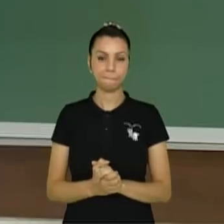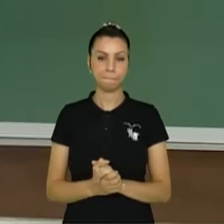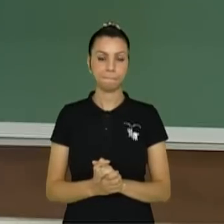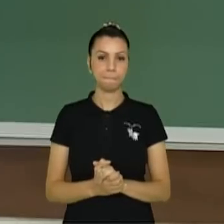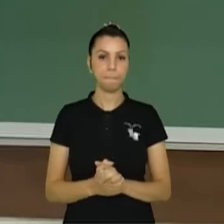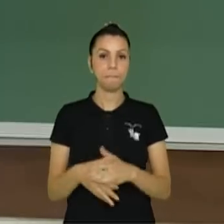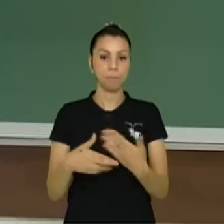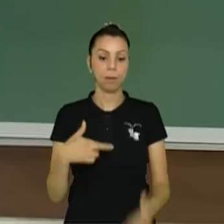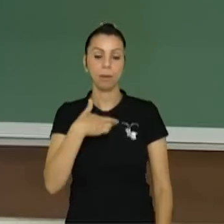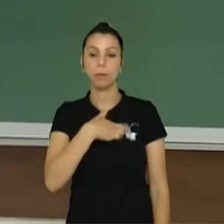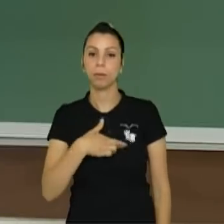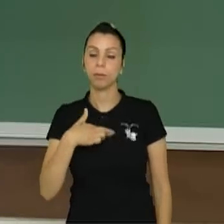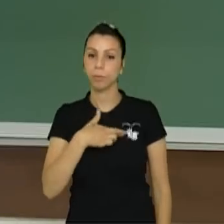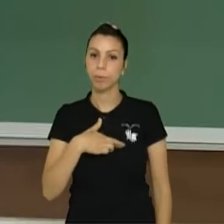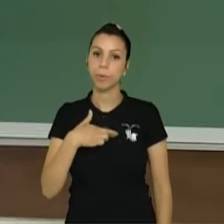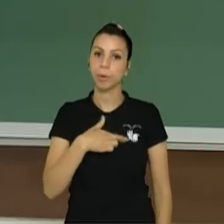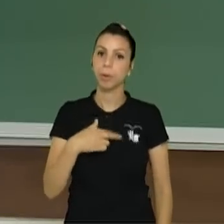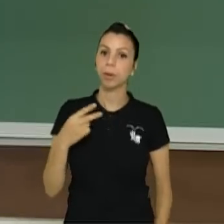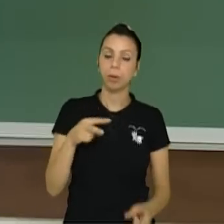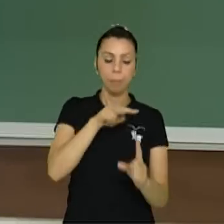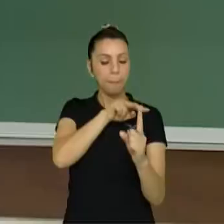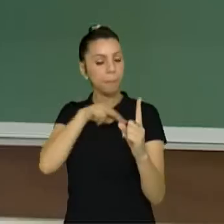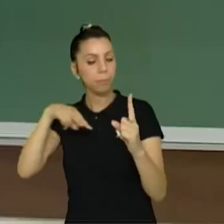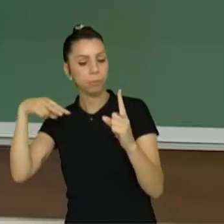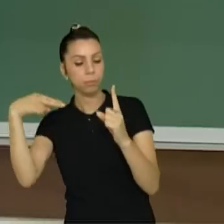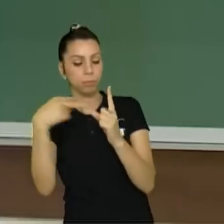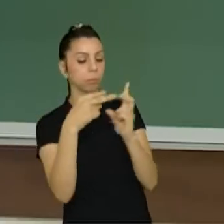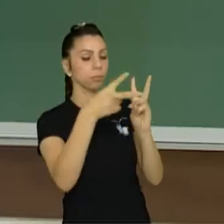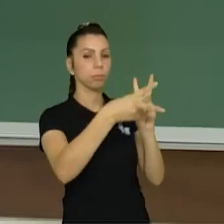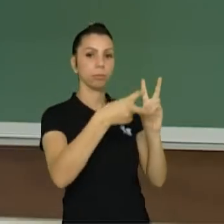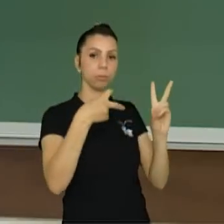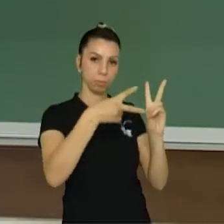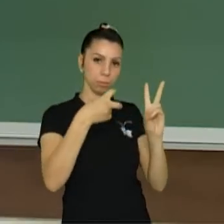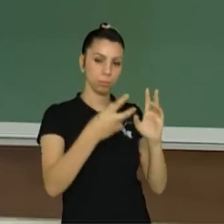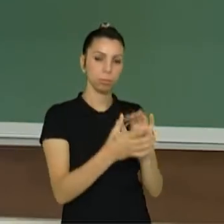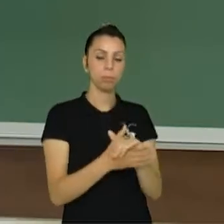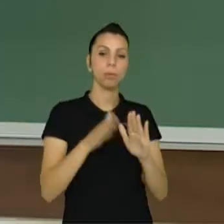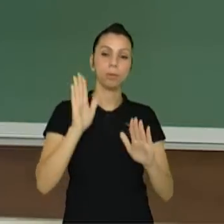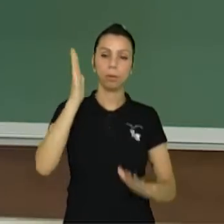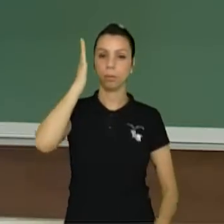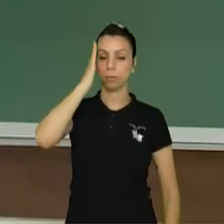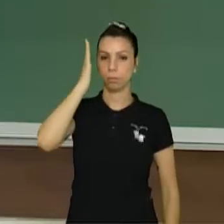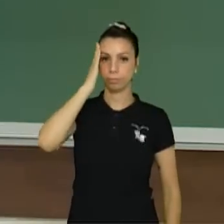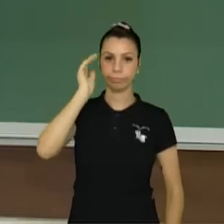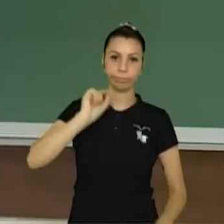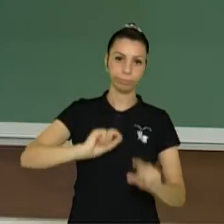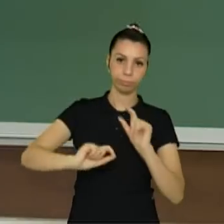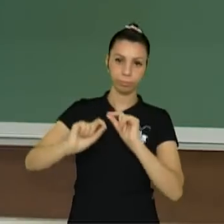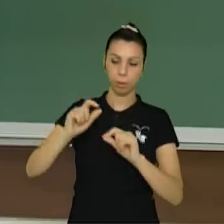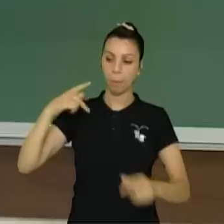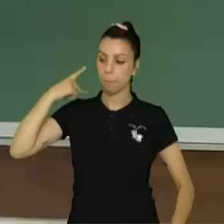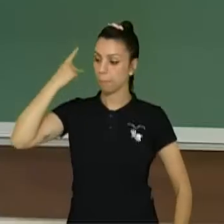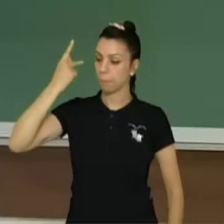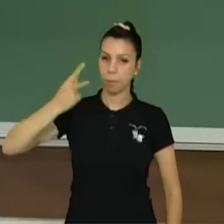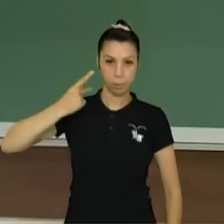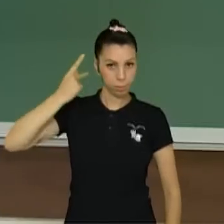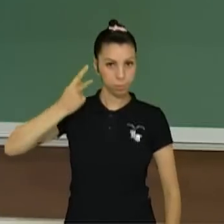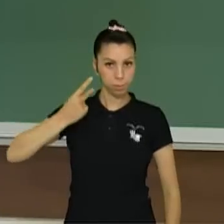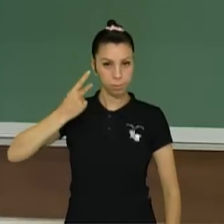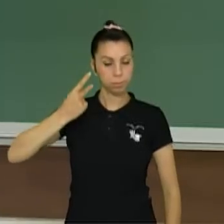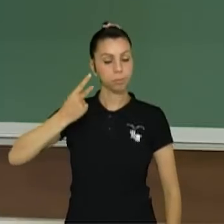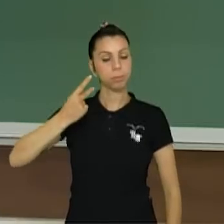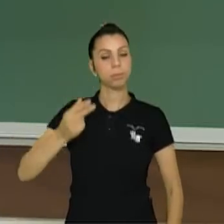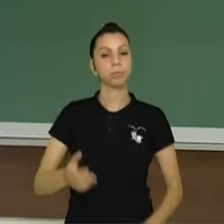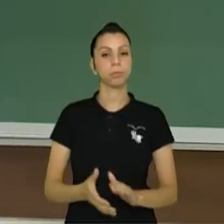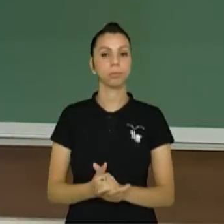trabalhar a questão indígena por um outro olhar agora, por um outro foco. Então, nós já vimos que em questão política, tá?